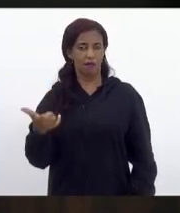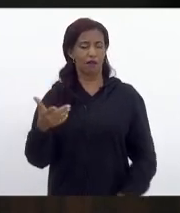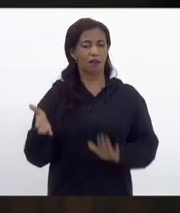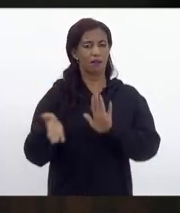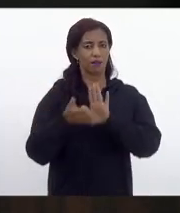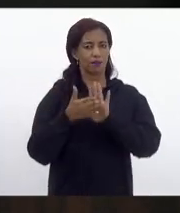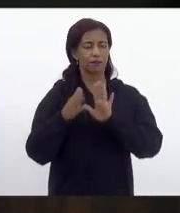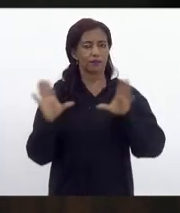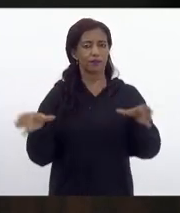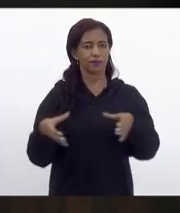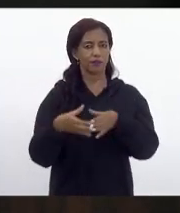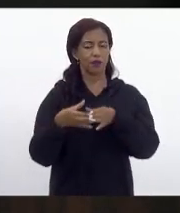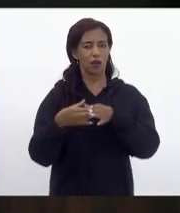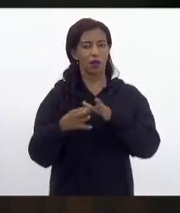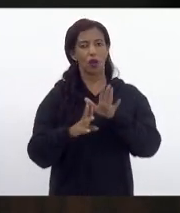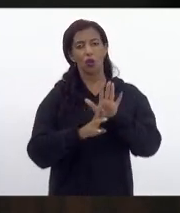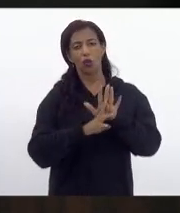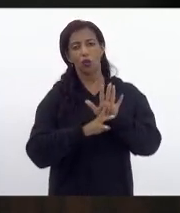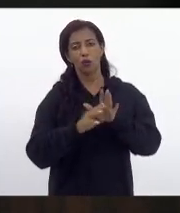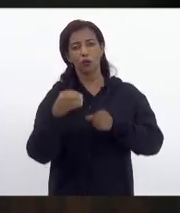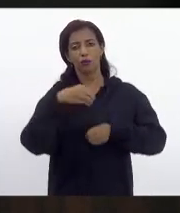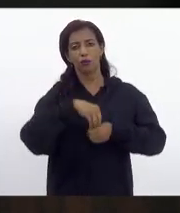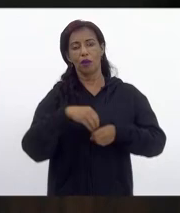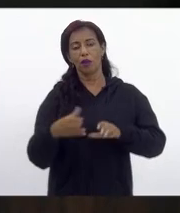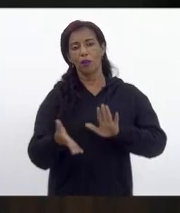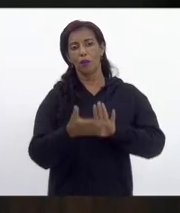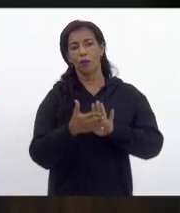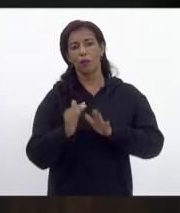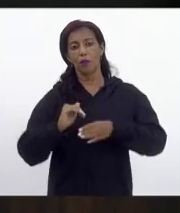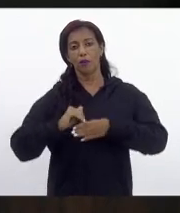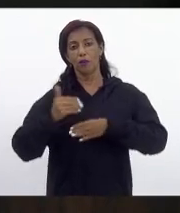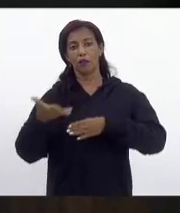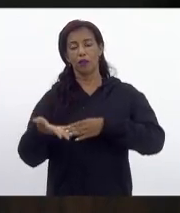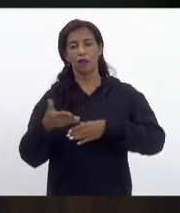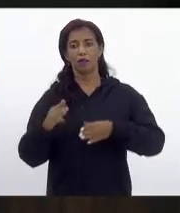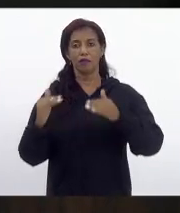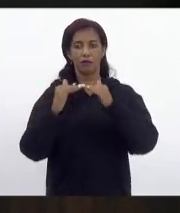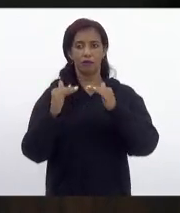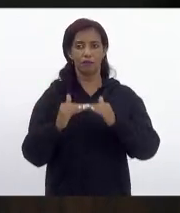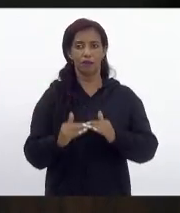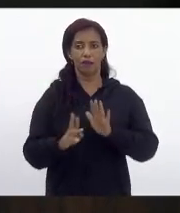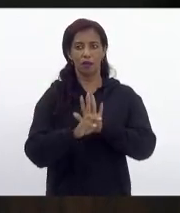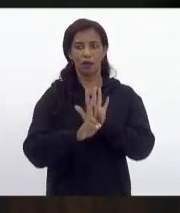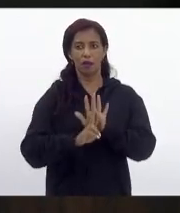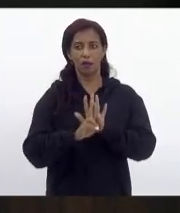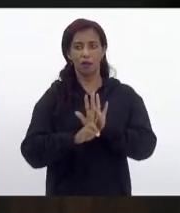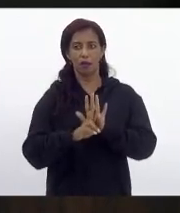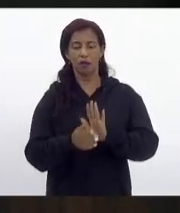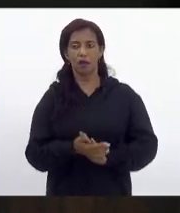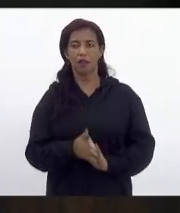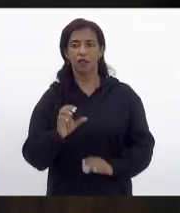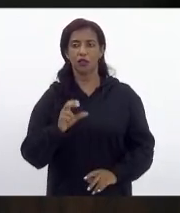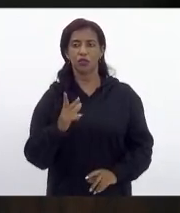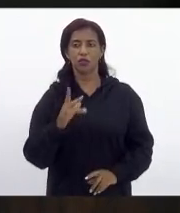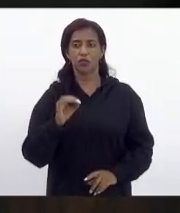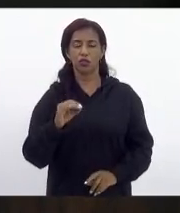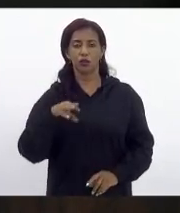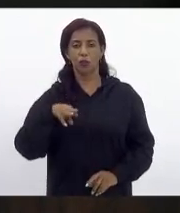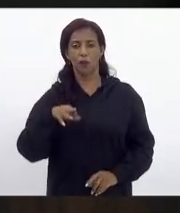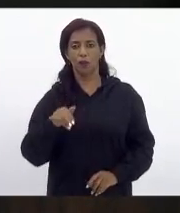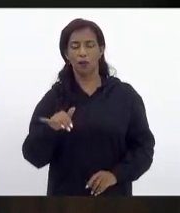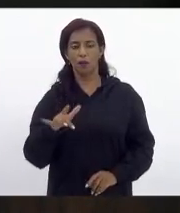Parecer da Comissão de Normas Internas e Proposições Externas é favorável. Relatou o deputado Chico Machado.